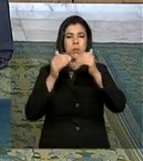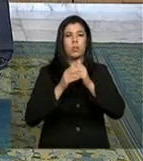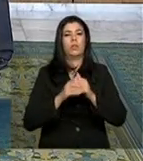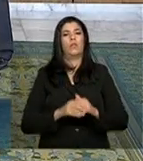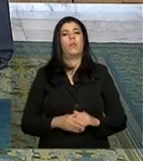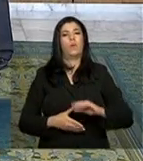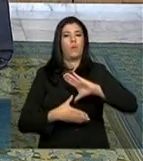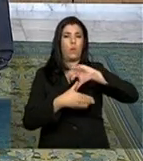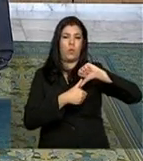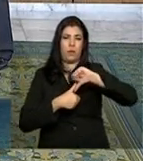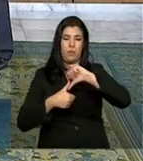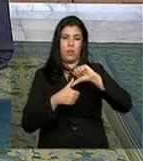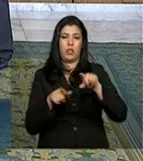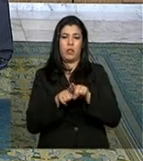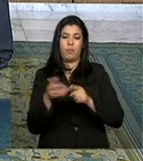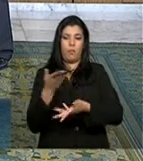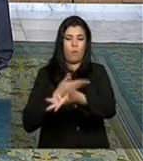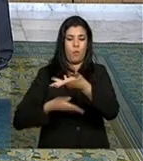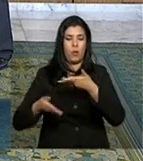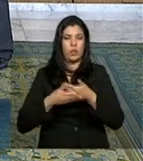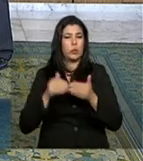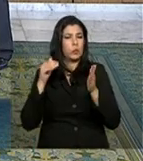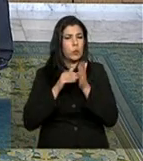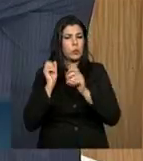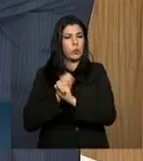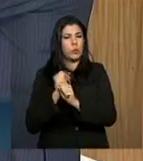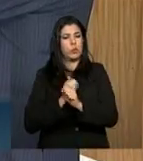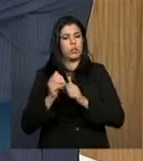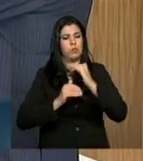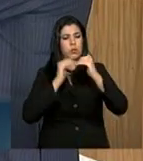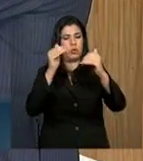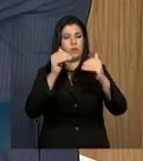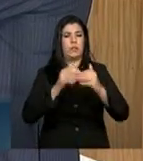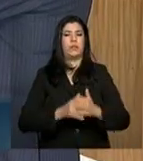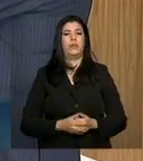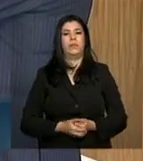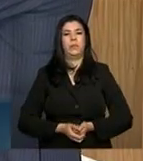dois países se fortaleceram nos últimos anos.